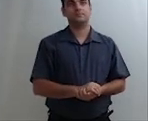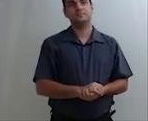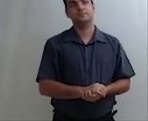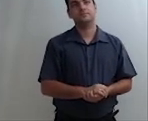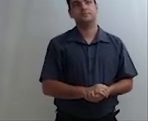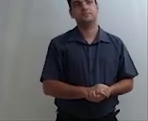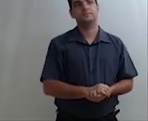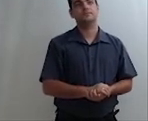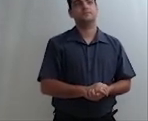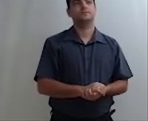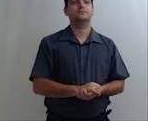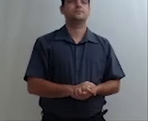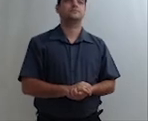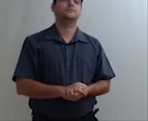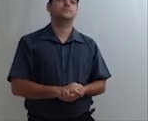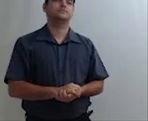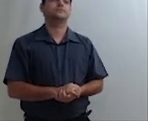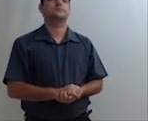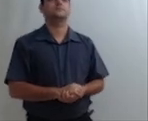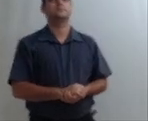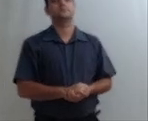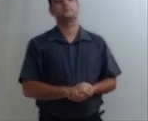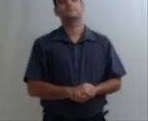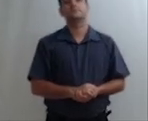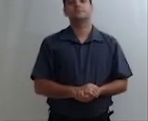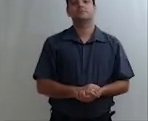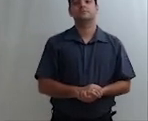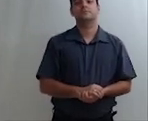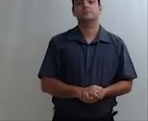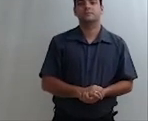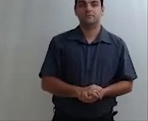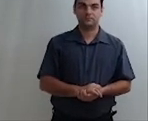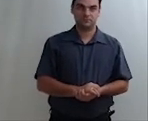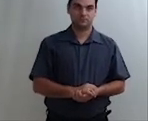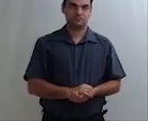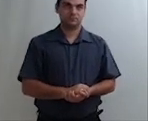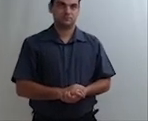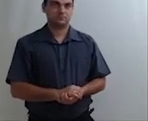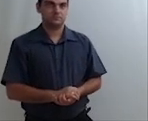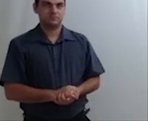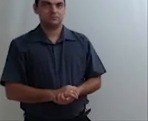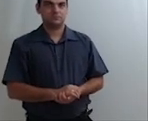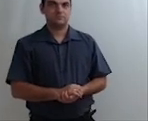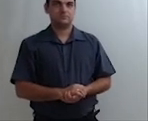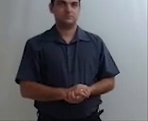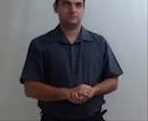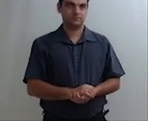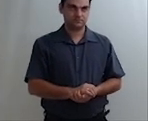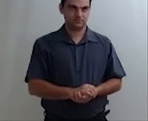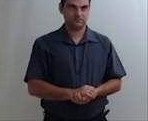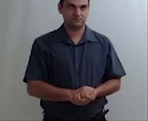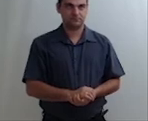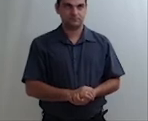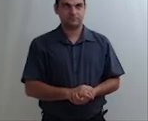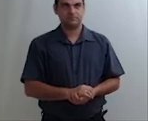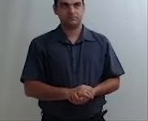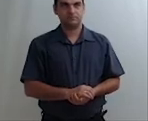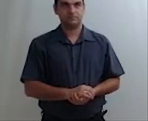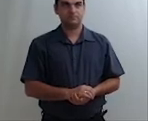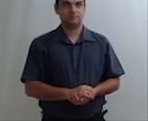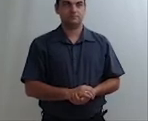devolvo a palavra ao ilustre relator Ministro Rogério obrigado senhor presidente eh inicialmente eu